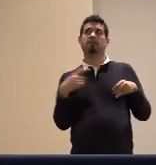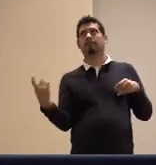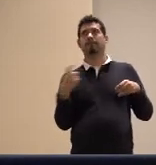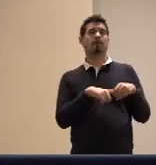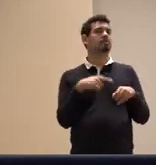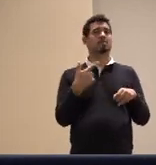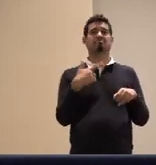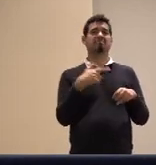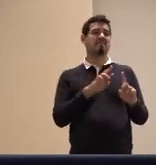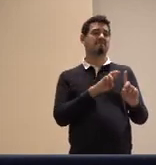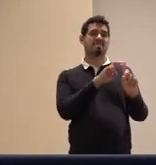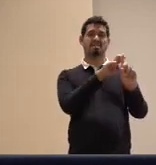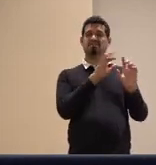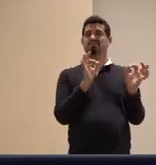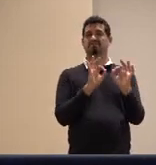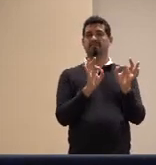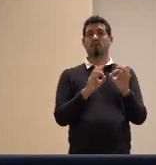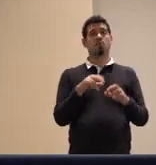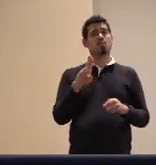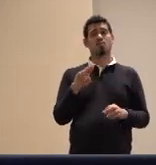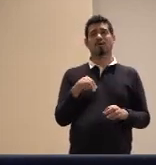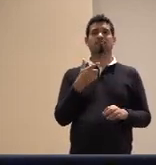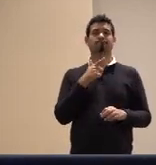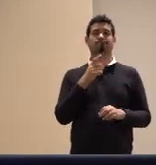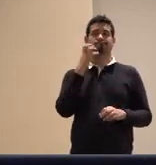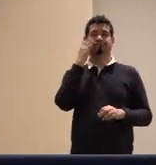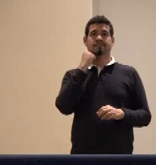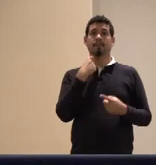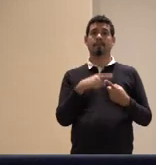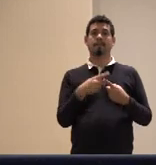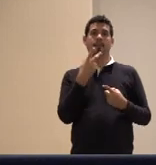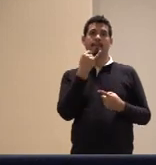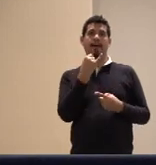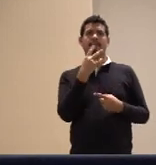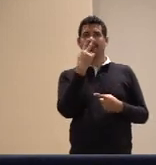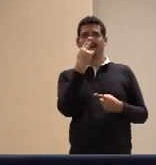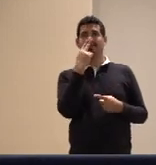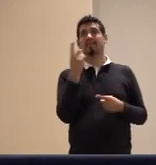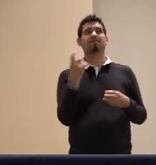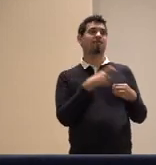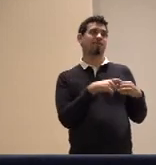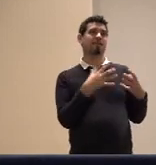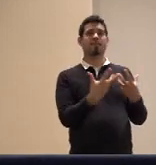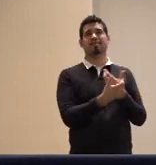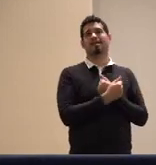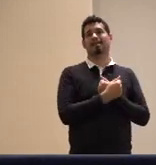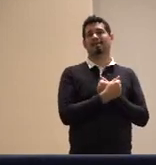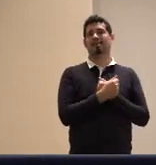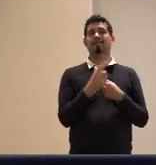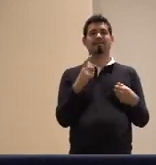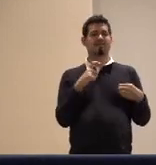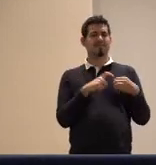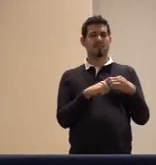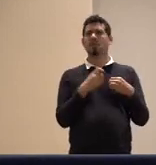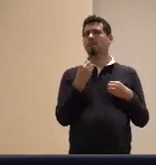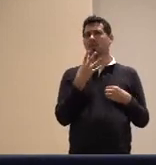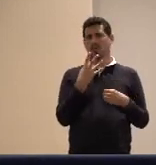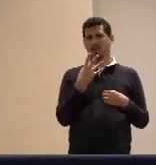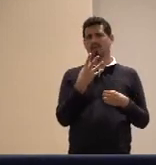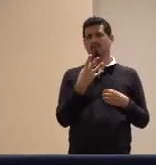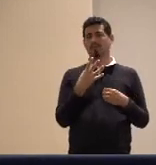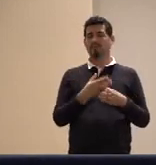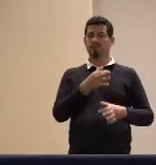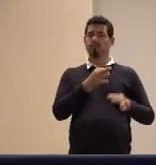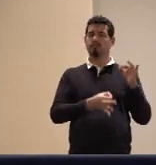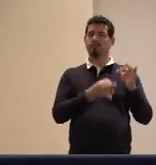ficar. Nunca conseguimos adoção, porque o pai sempre deu esperança de que ficaria com ele. Como era um vínculo bom, o